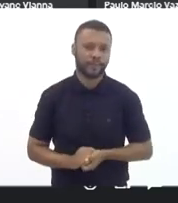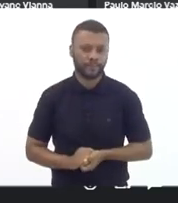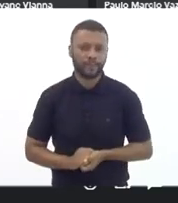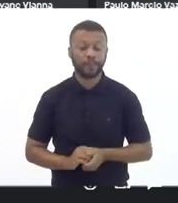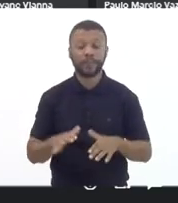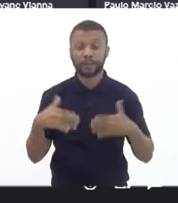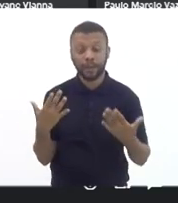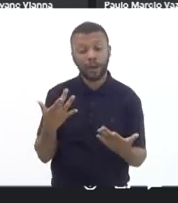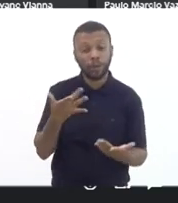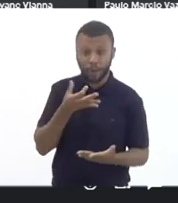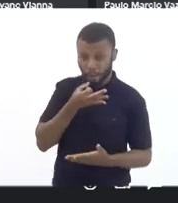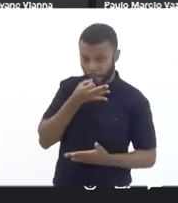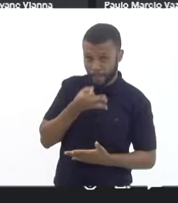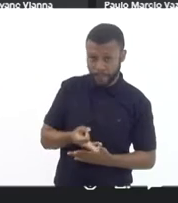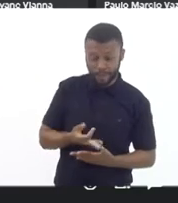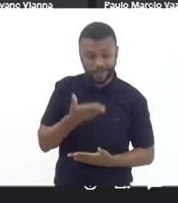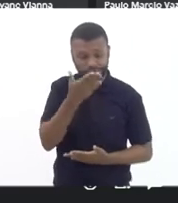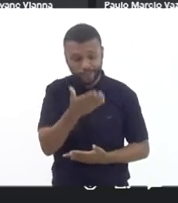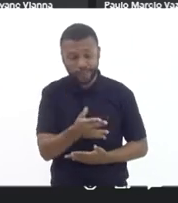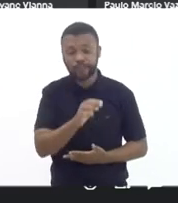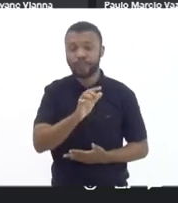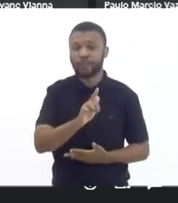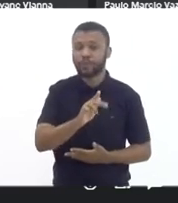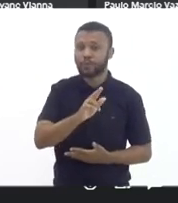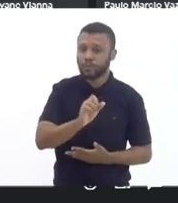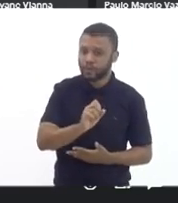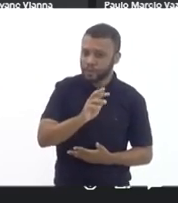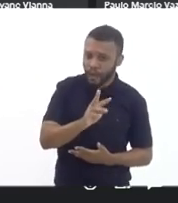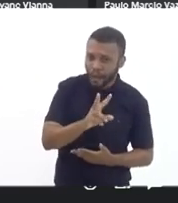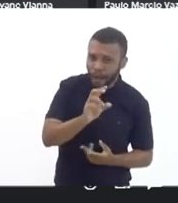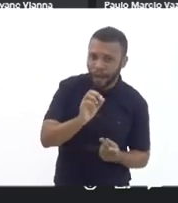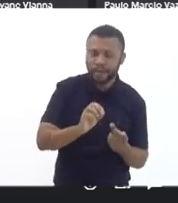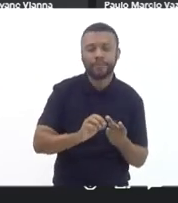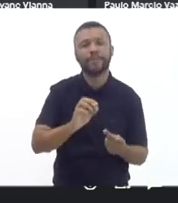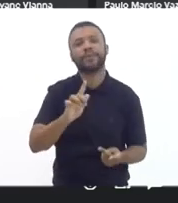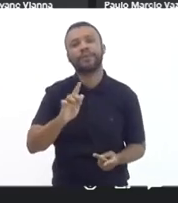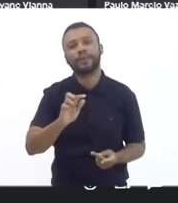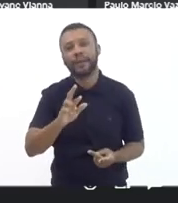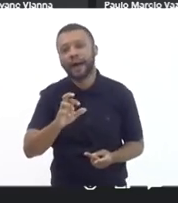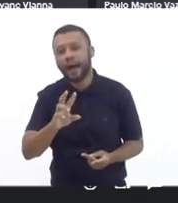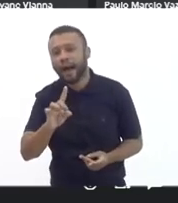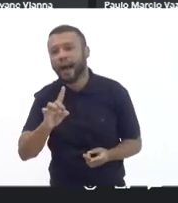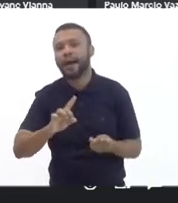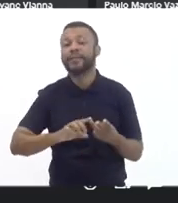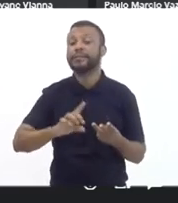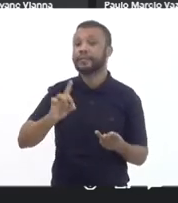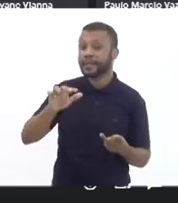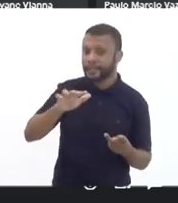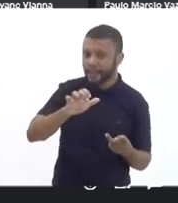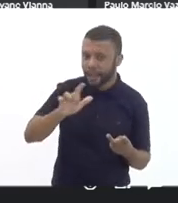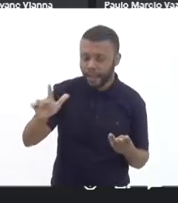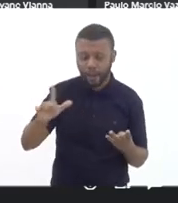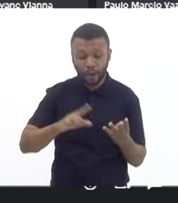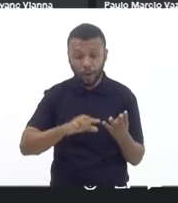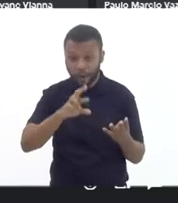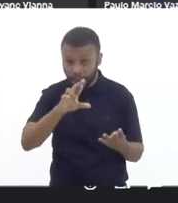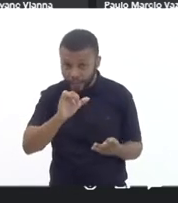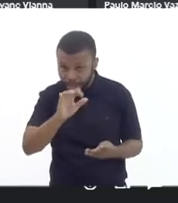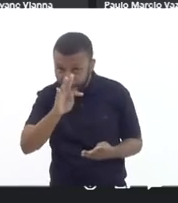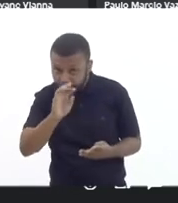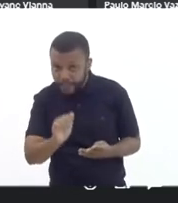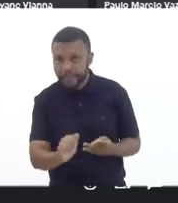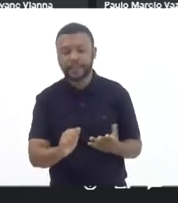Gustavo Schmidt, Gerard, Daniel e todos, estou vendo aqui ativistas aqui, Rita, Brisa,